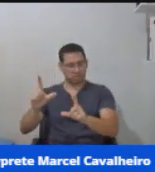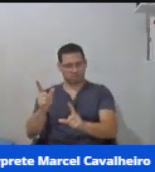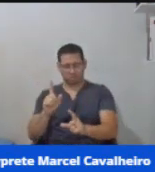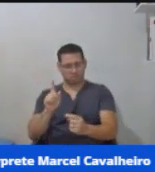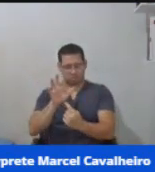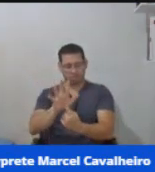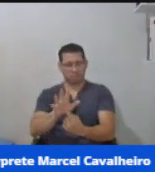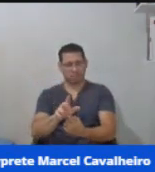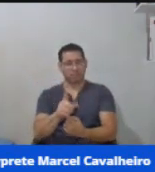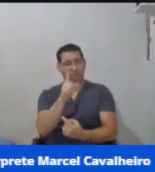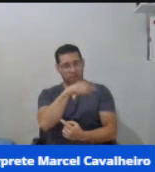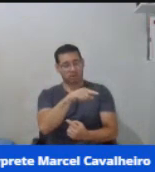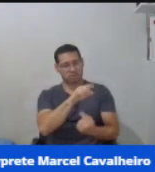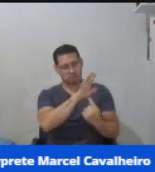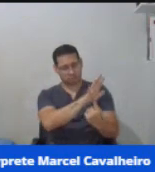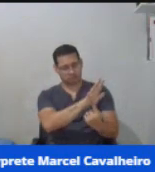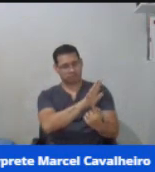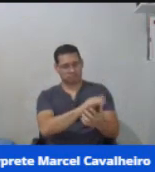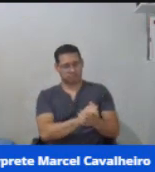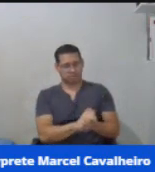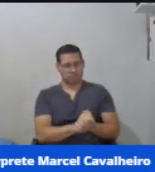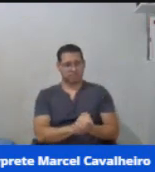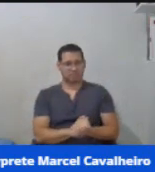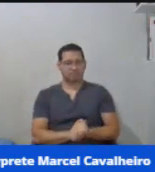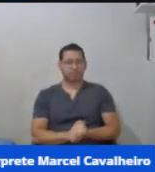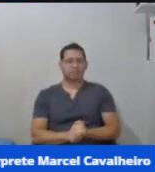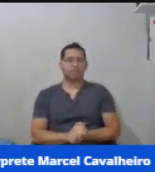que aparece, né?